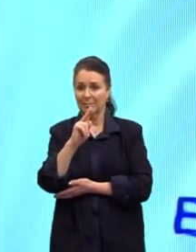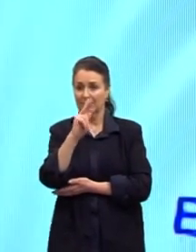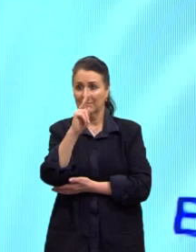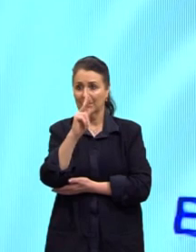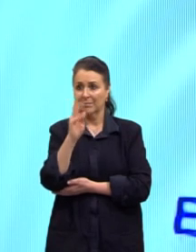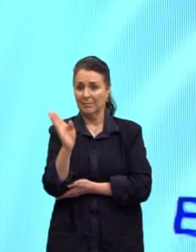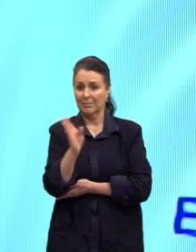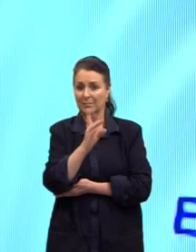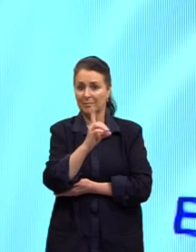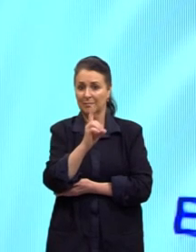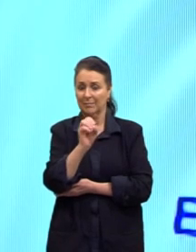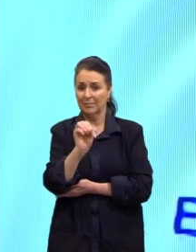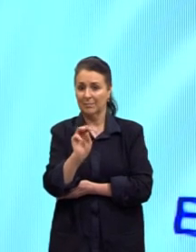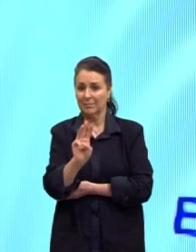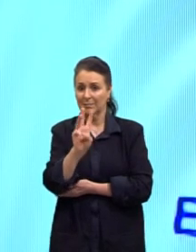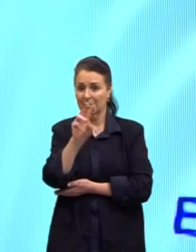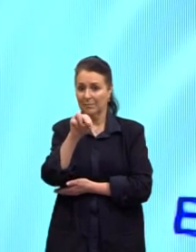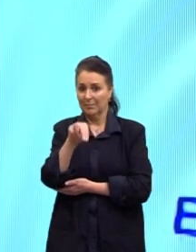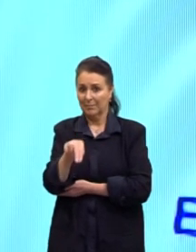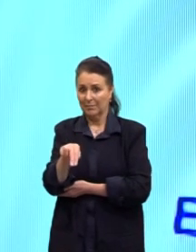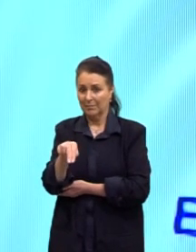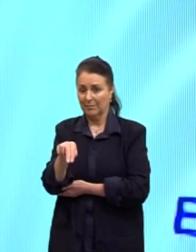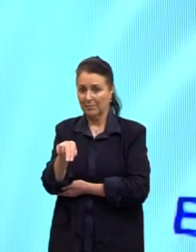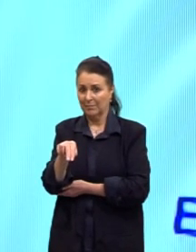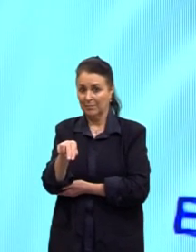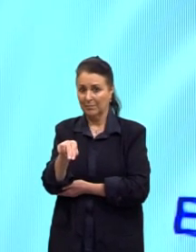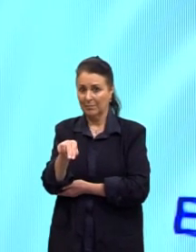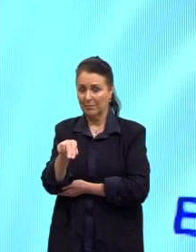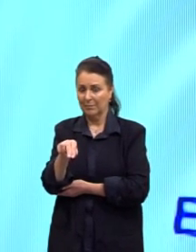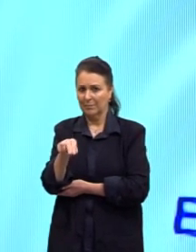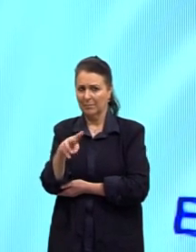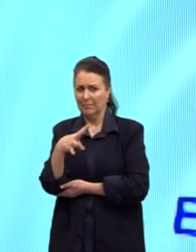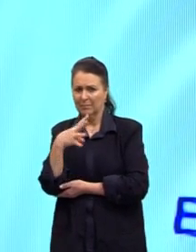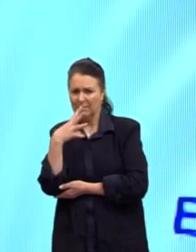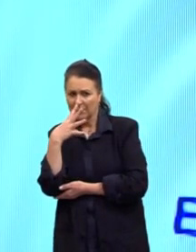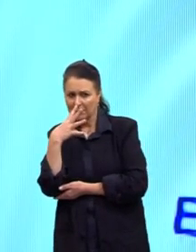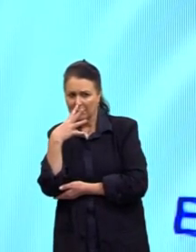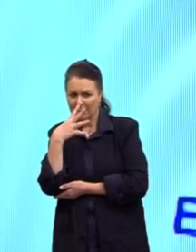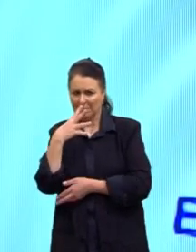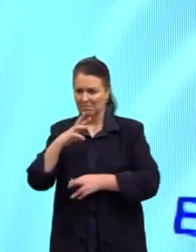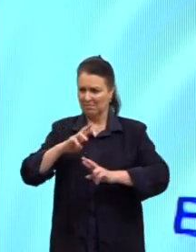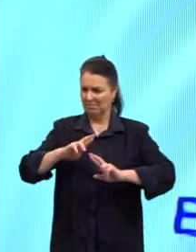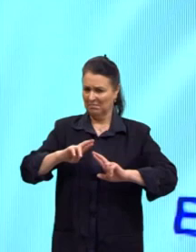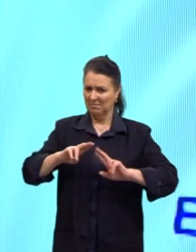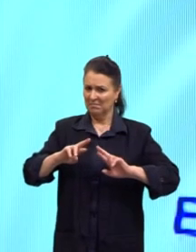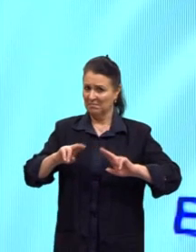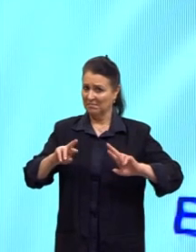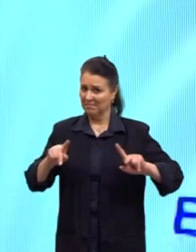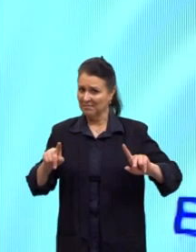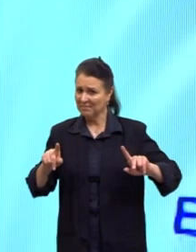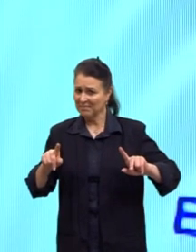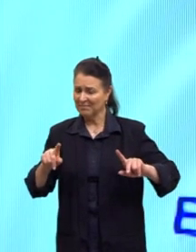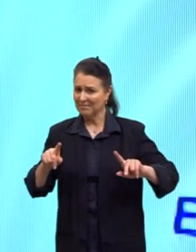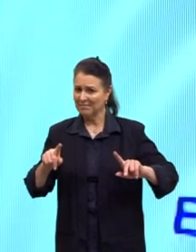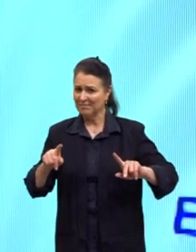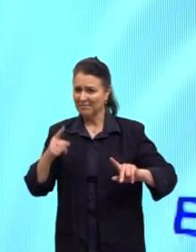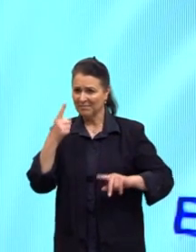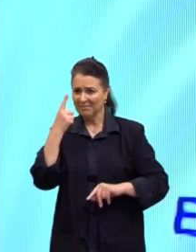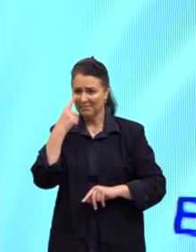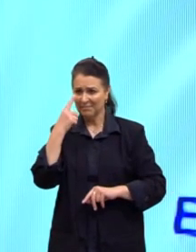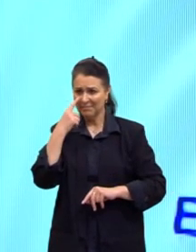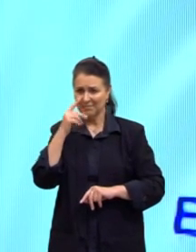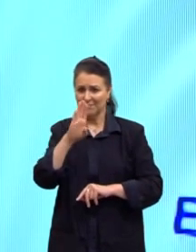seria admitir a derrota Uau que diferença né poxa Olha lá